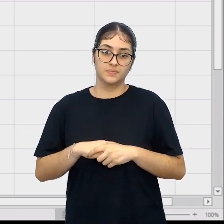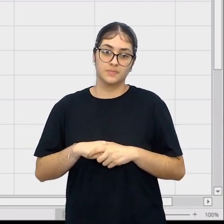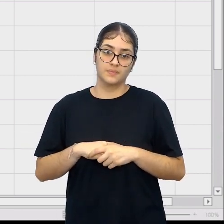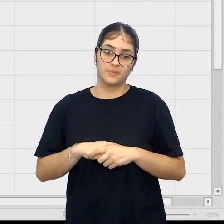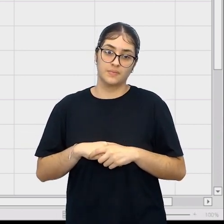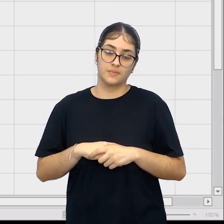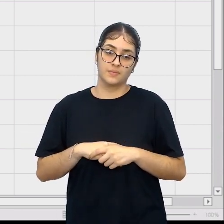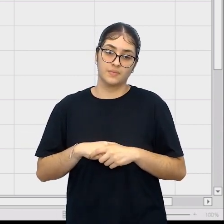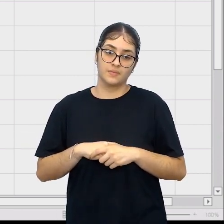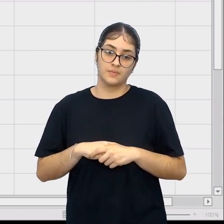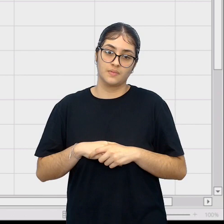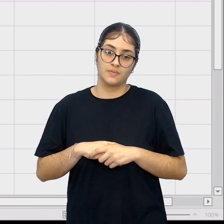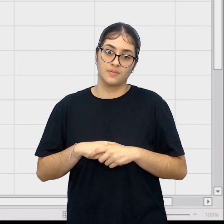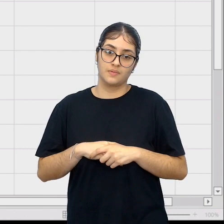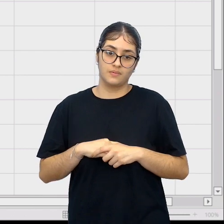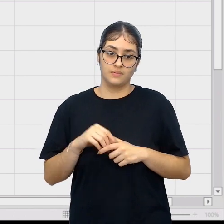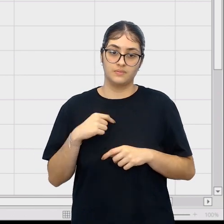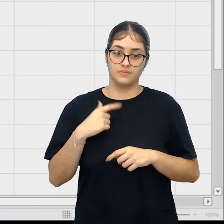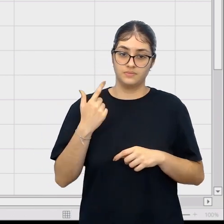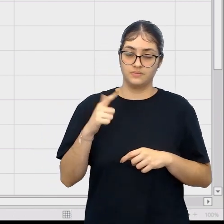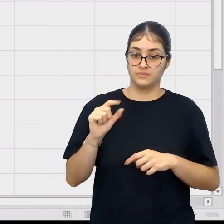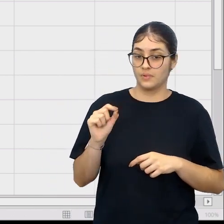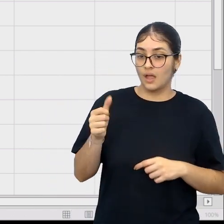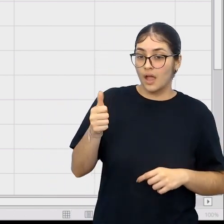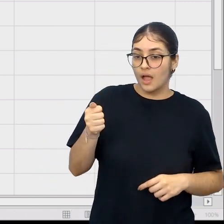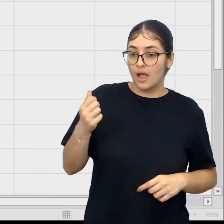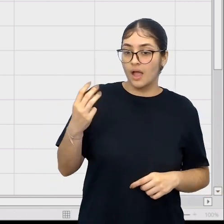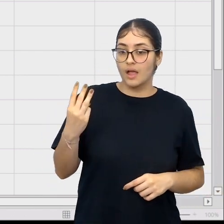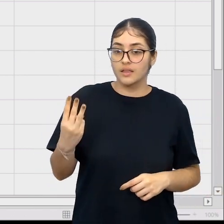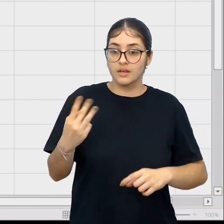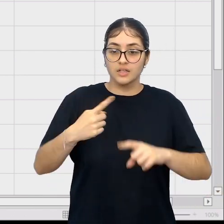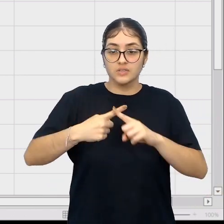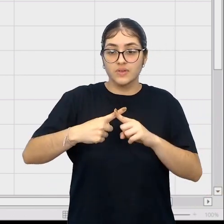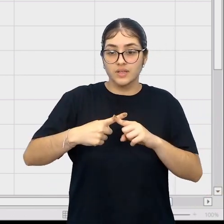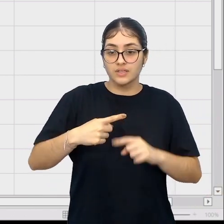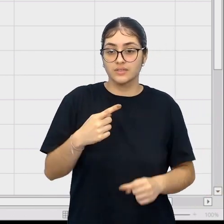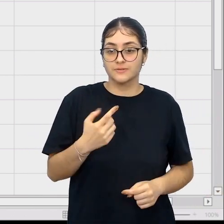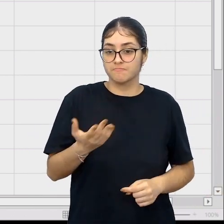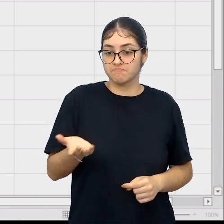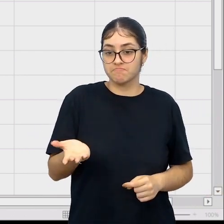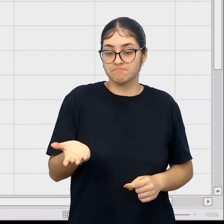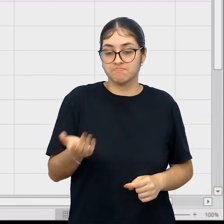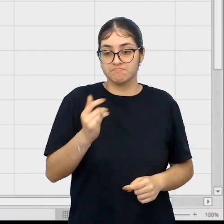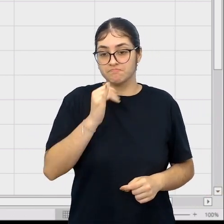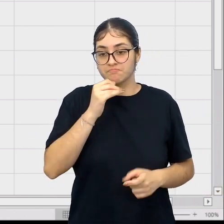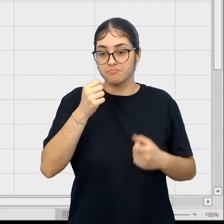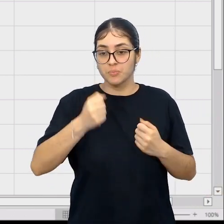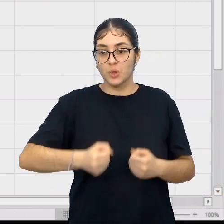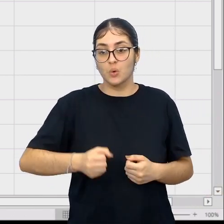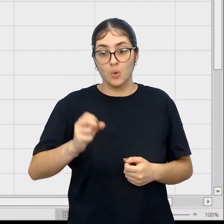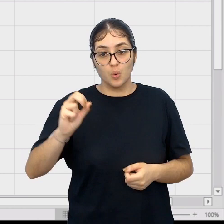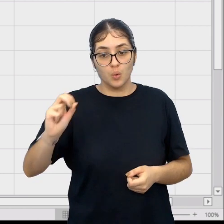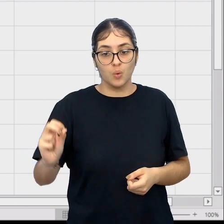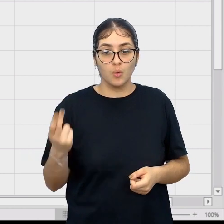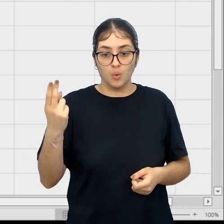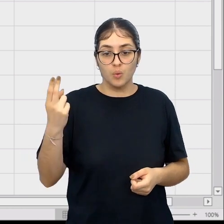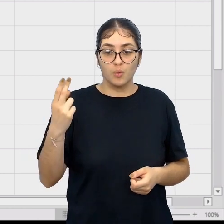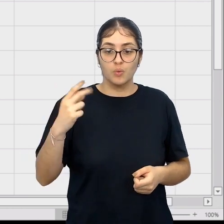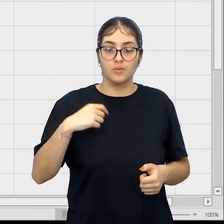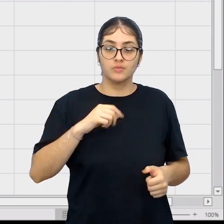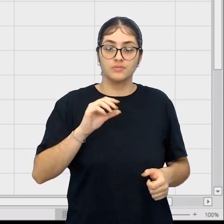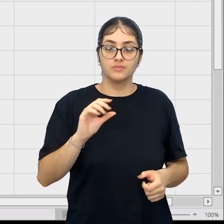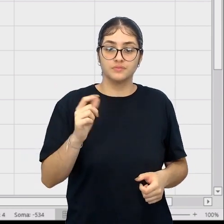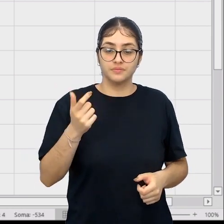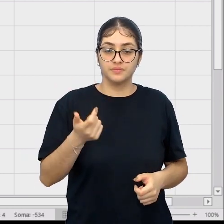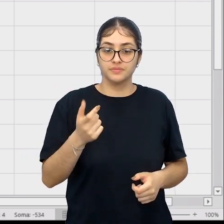fazer isso em um por um, se eu quiser. Digito aqui o A3 vezes, né? Eu posso fazer isso. Ou venho do ladinho. Acho que o pessoal